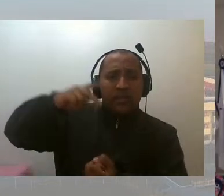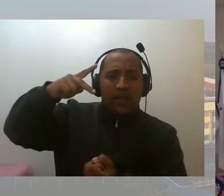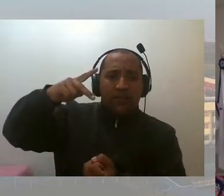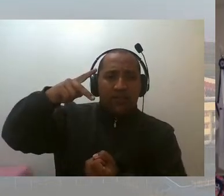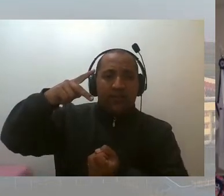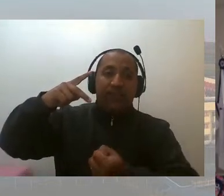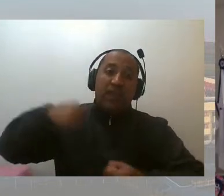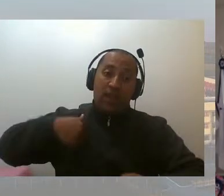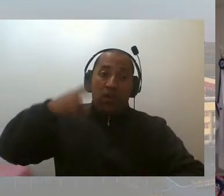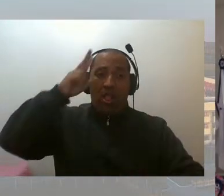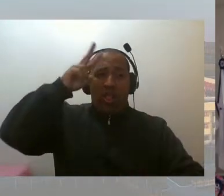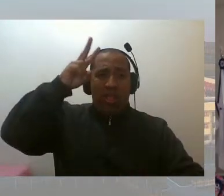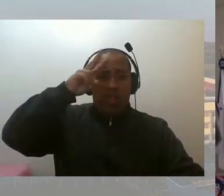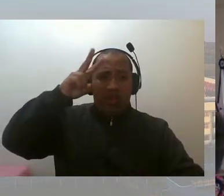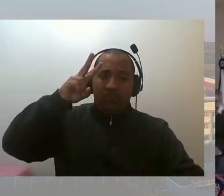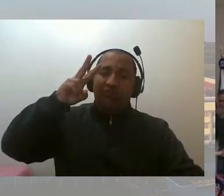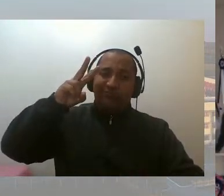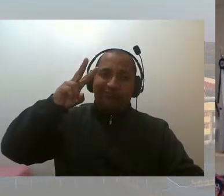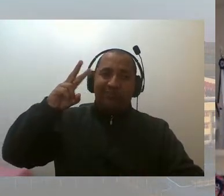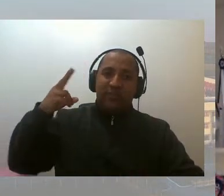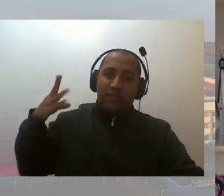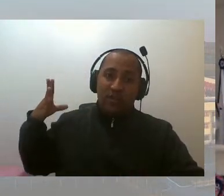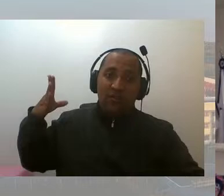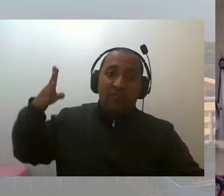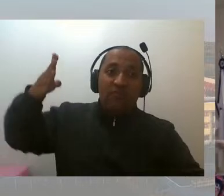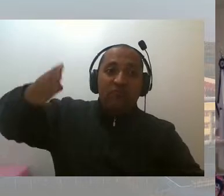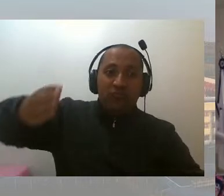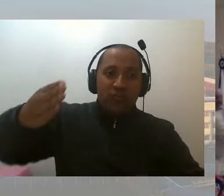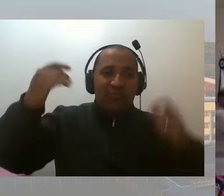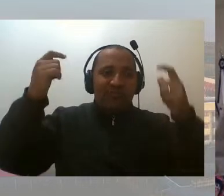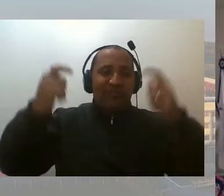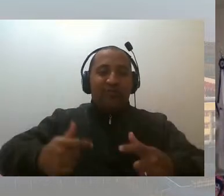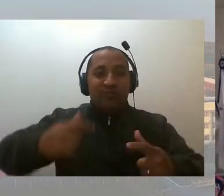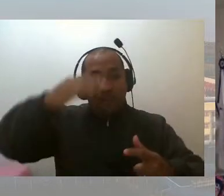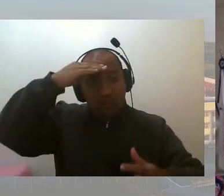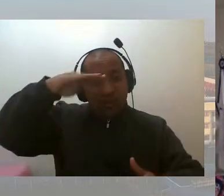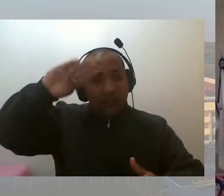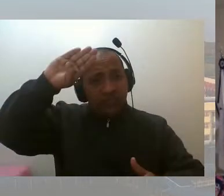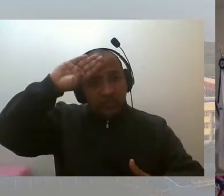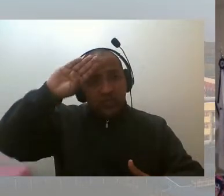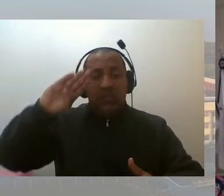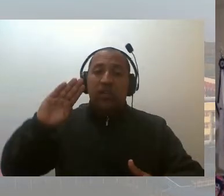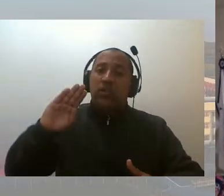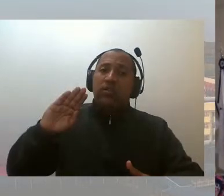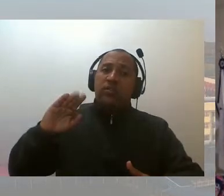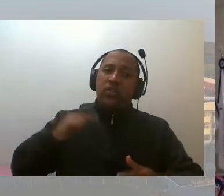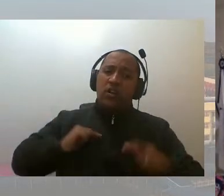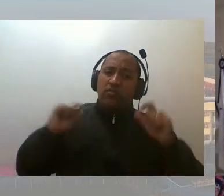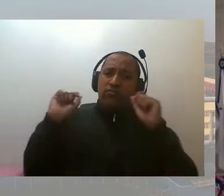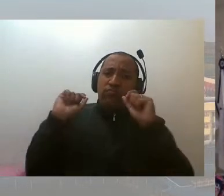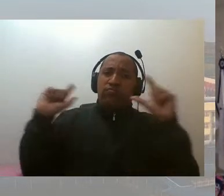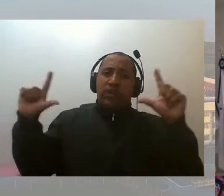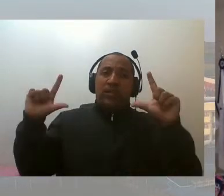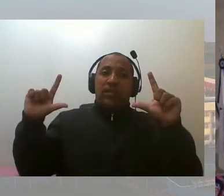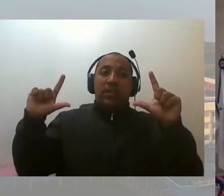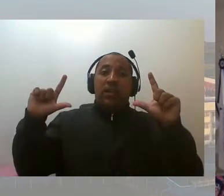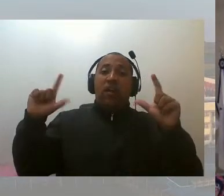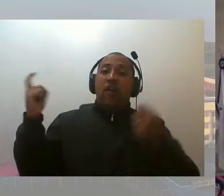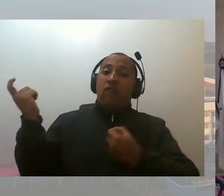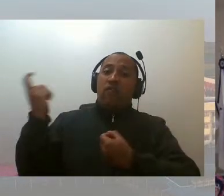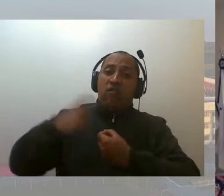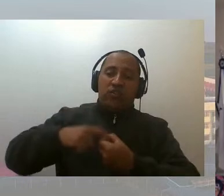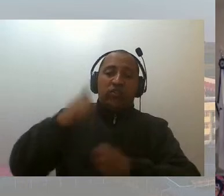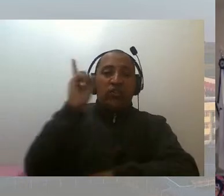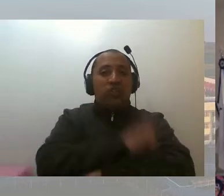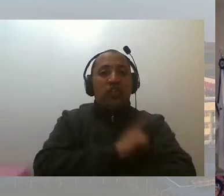primeira vez que eu fui no CIEP em Uruguaiana, né? Então nós se deslocamos, tivemos que sair de manhã cedo e voltar no mesmo dia,